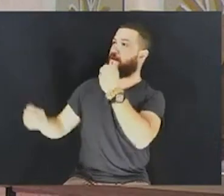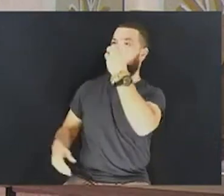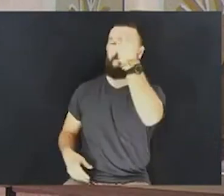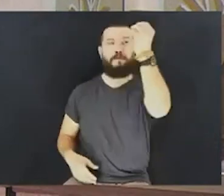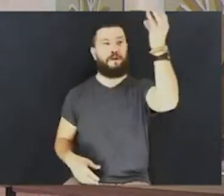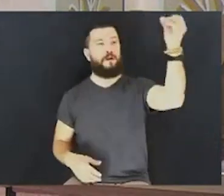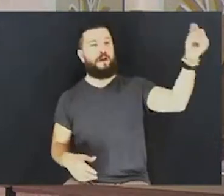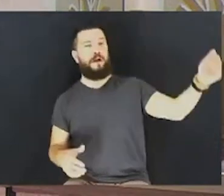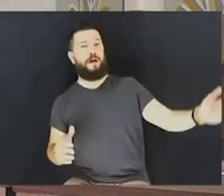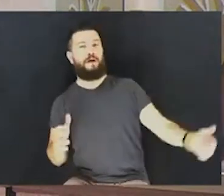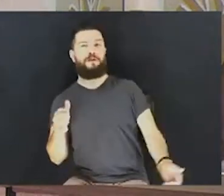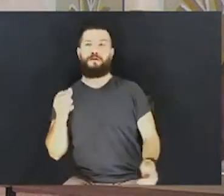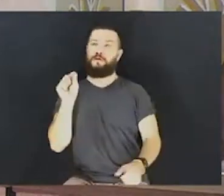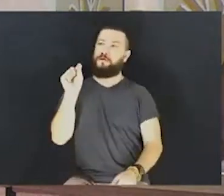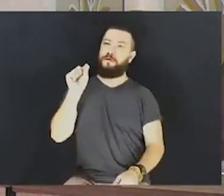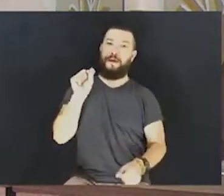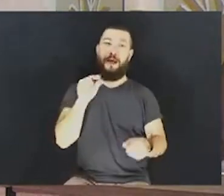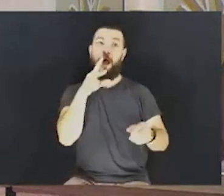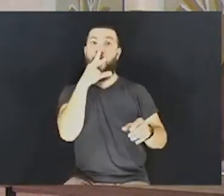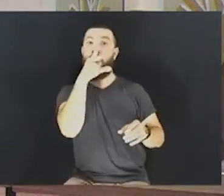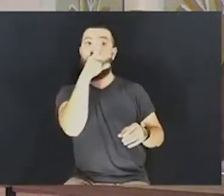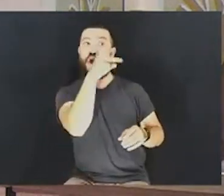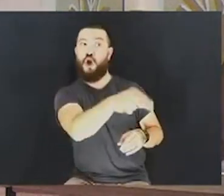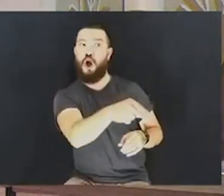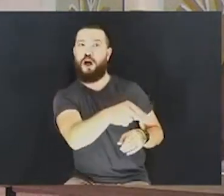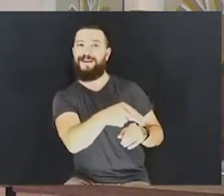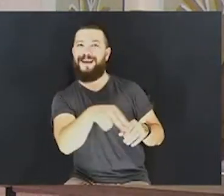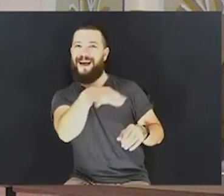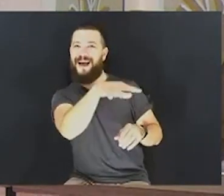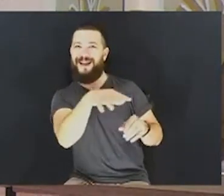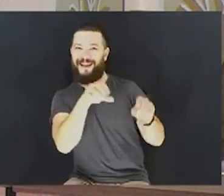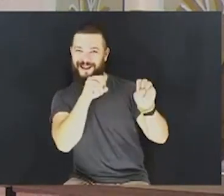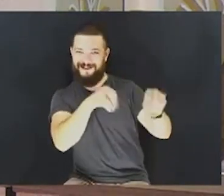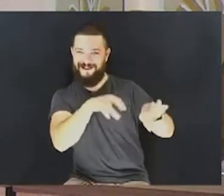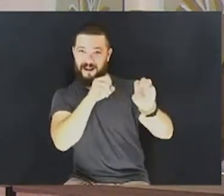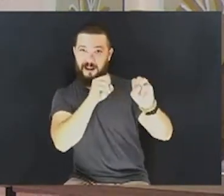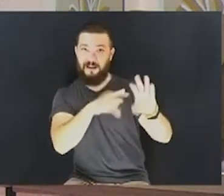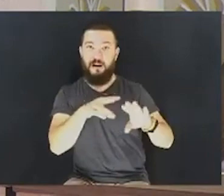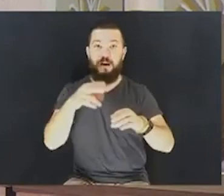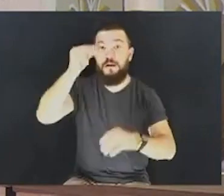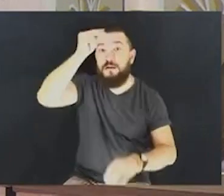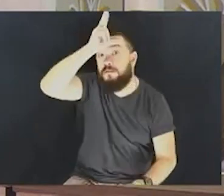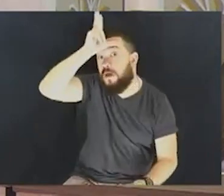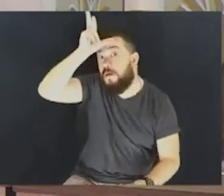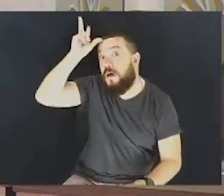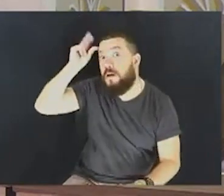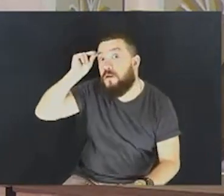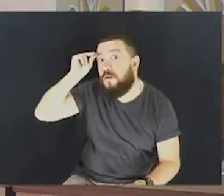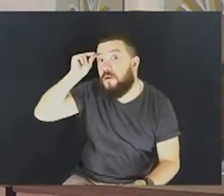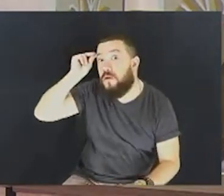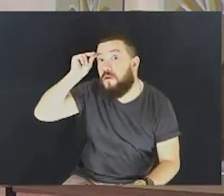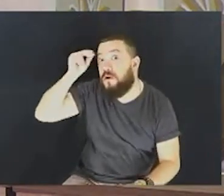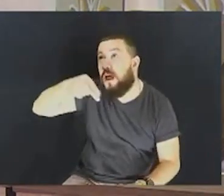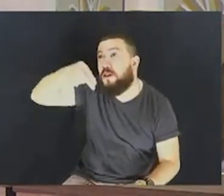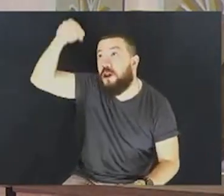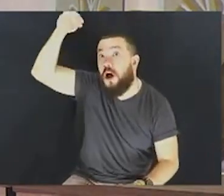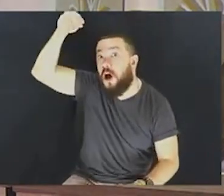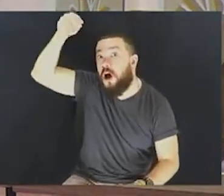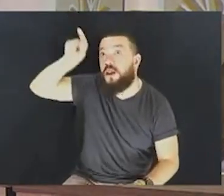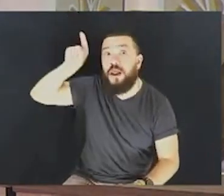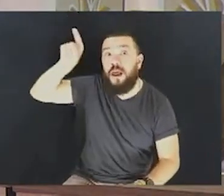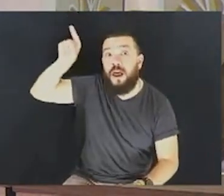corte na educação, enquanto isso as prefeituras, até as prefeituras do Nordeste, já estão protestando contra